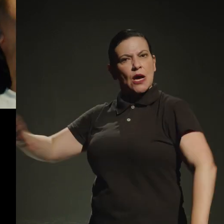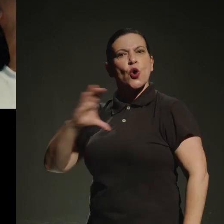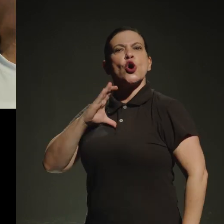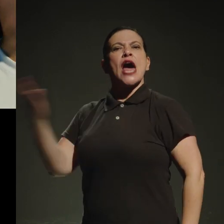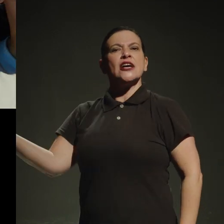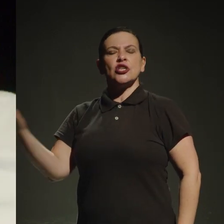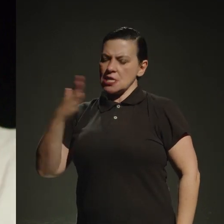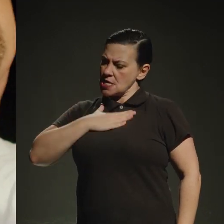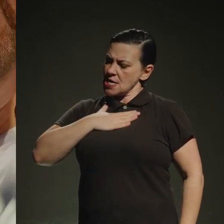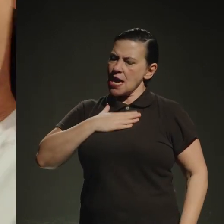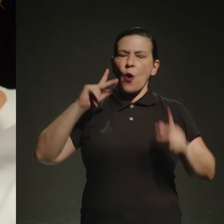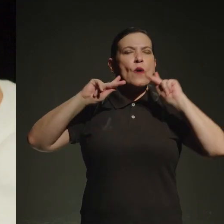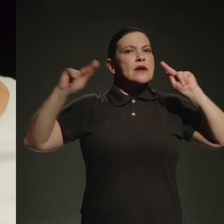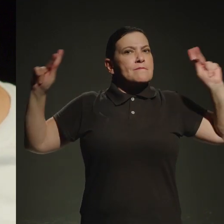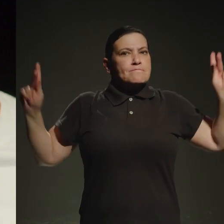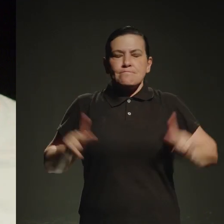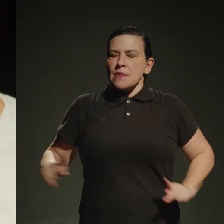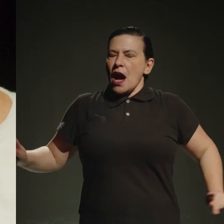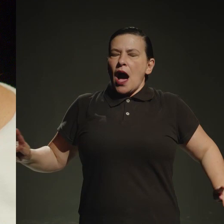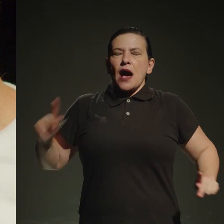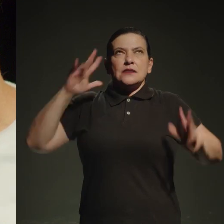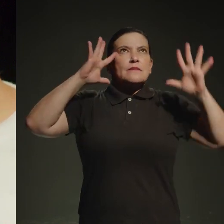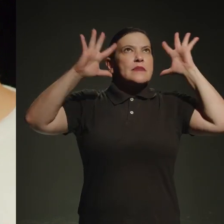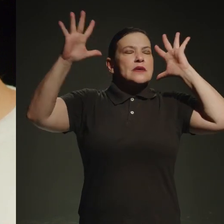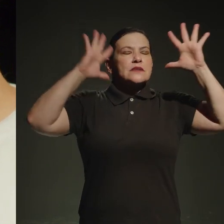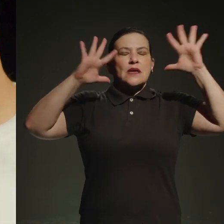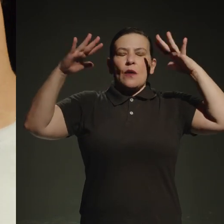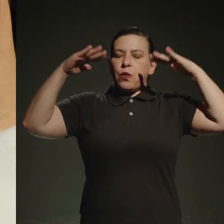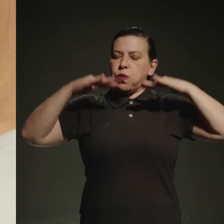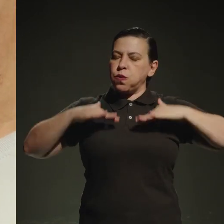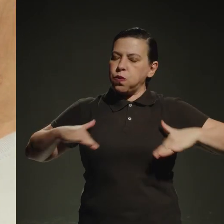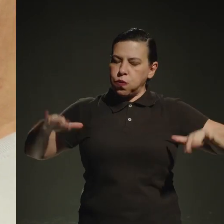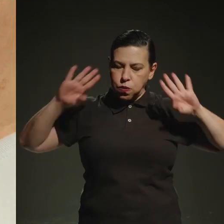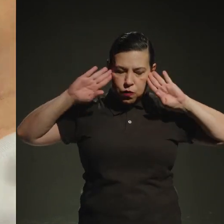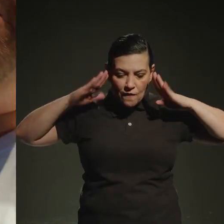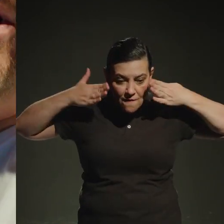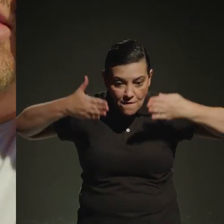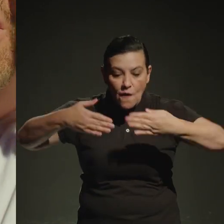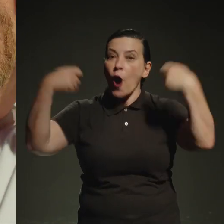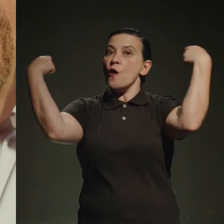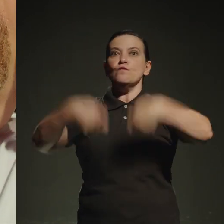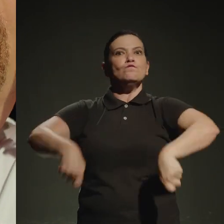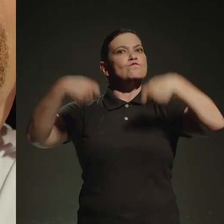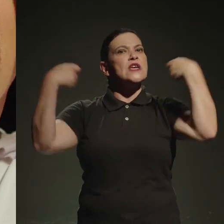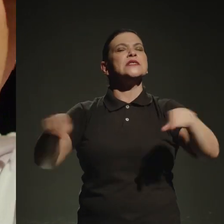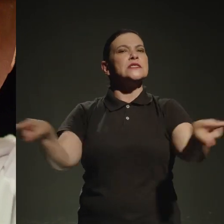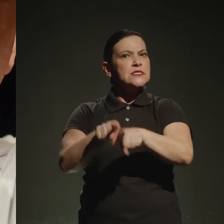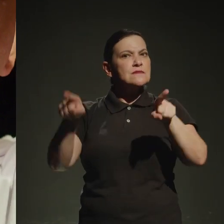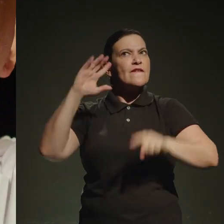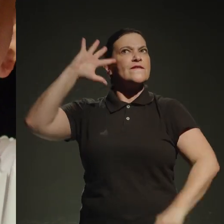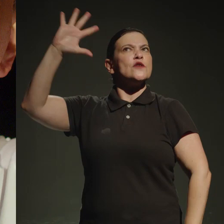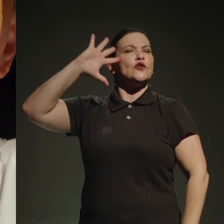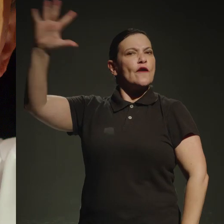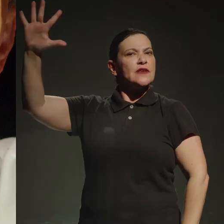tienen cojones! Hay que tenerlos! Deixai-me em paz com meus pensamentos, que exigem